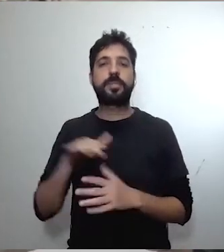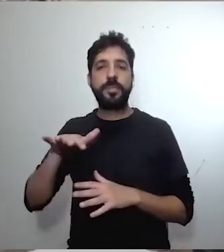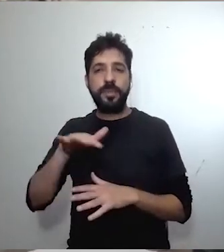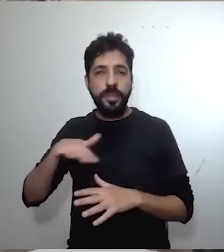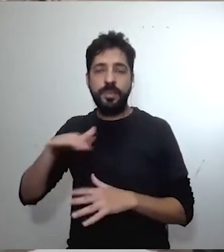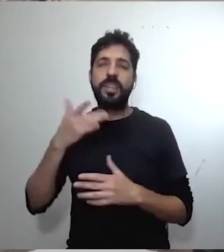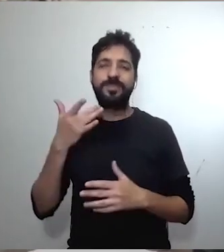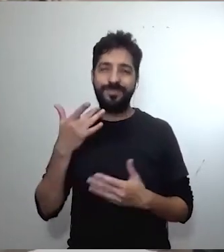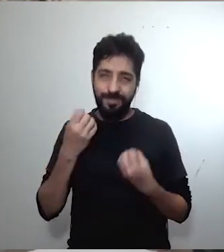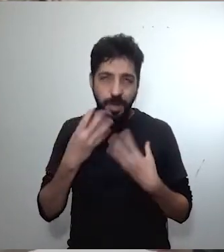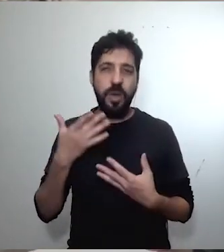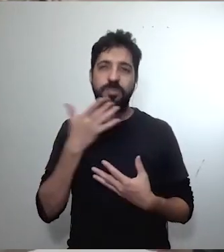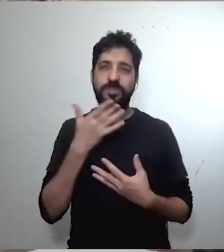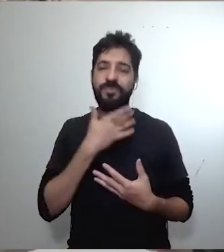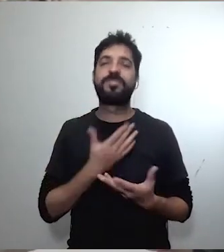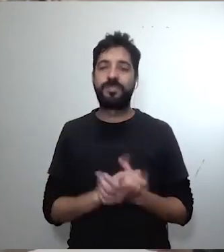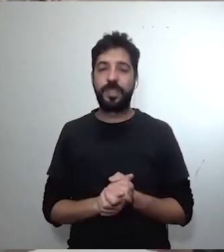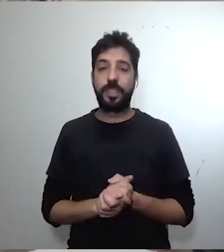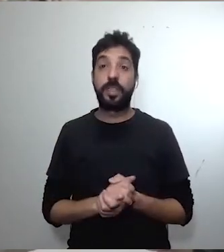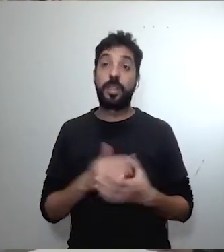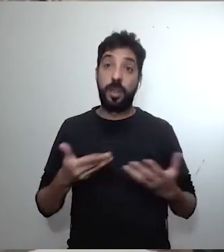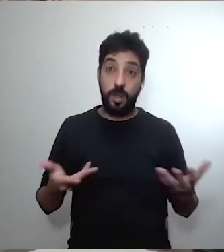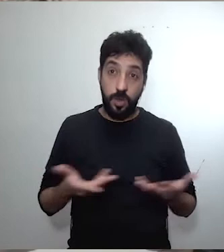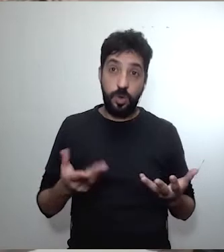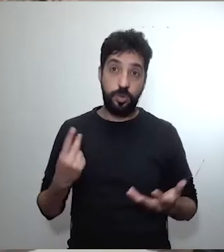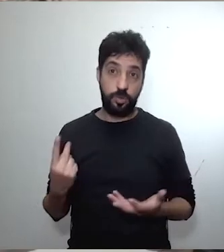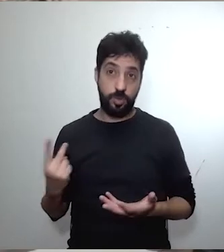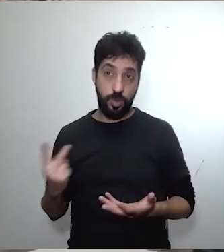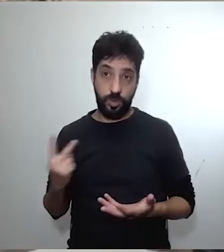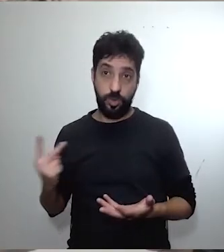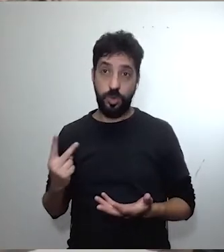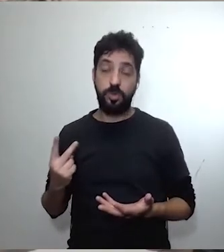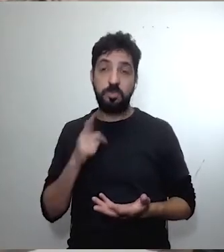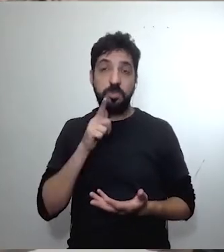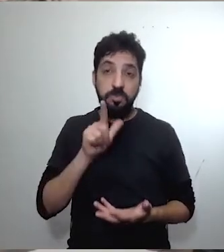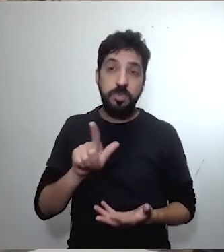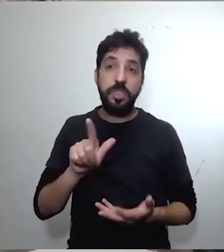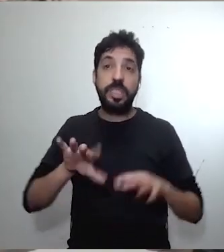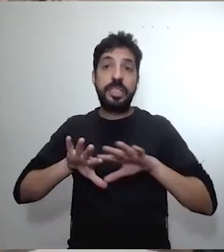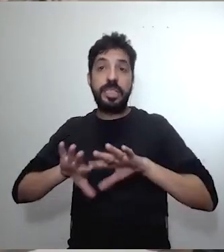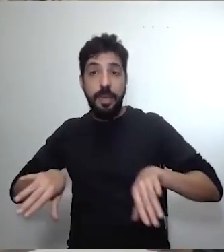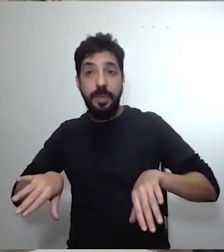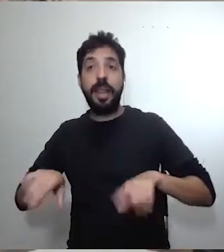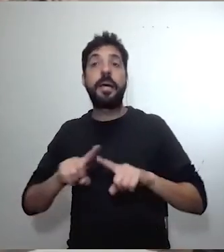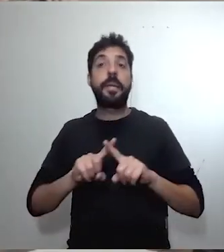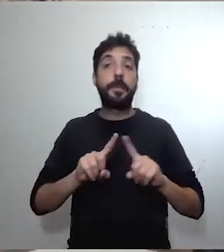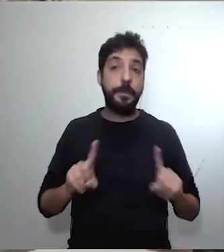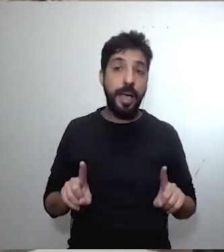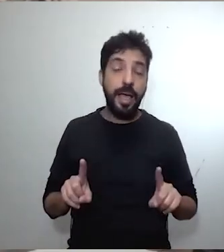né? É um bairro muito gostoso, muito aconchegante. E aí hoje eu e o Paulo, a gente conseguiu, né, nos separar,